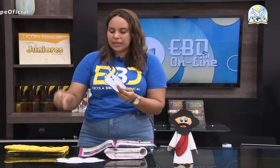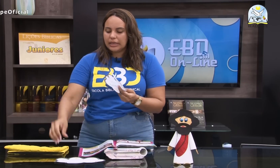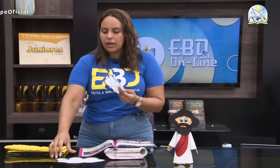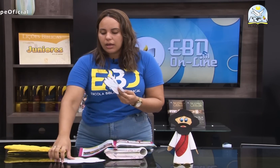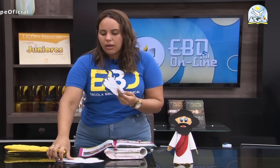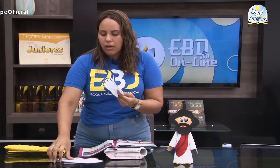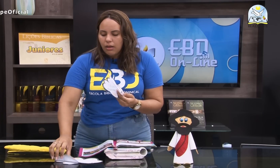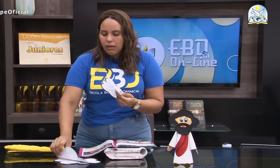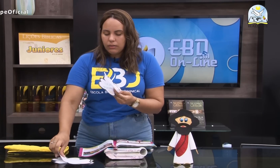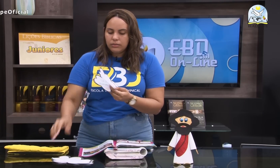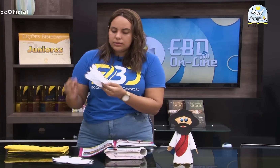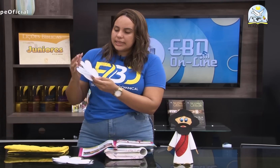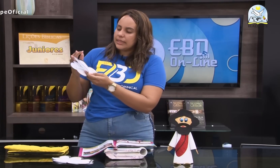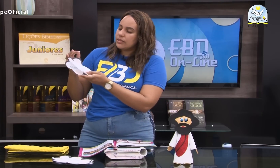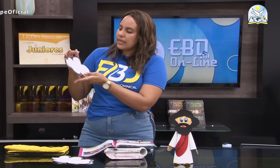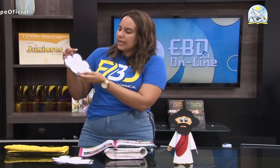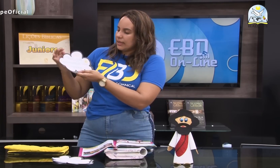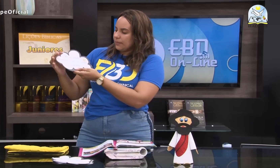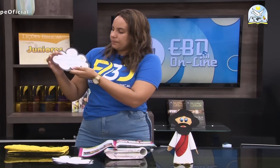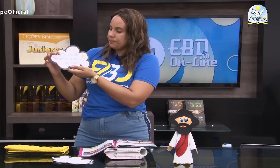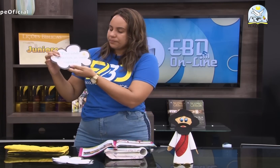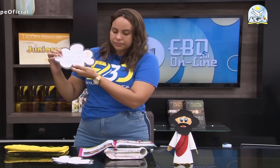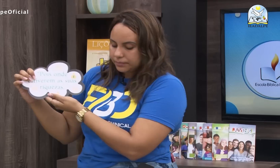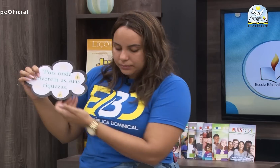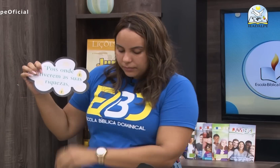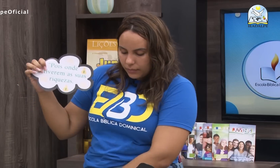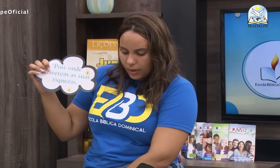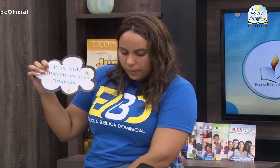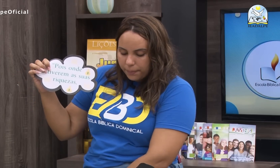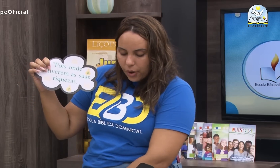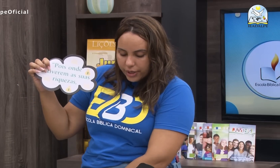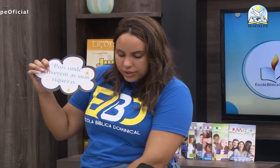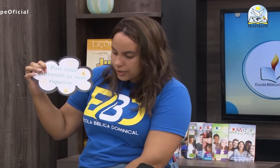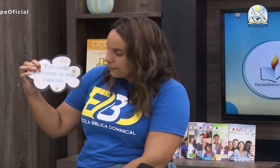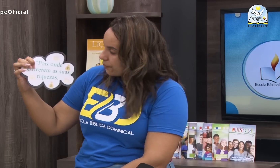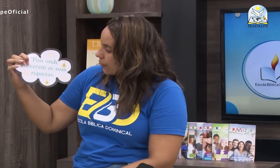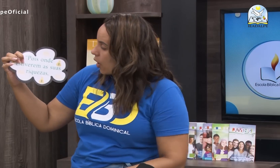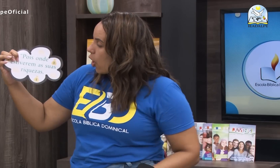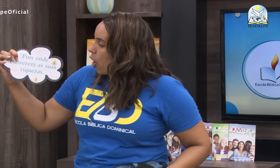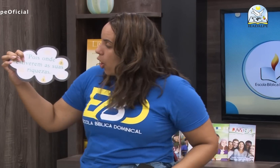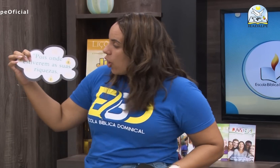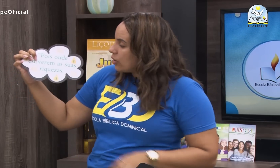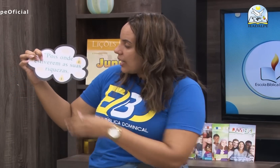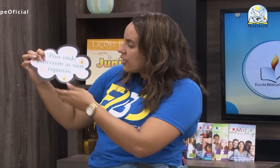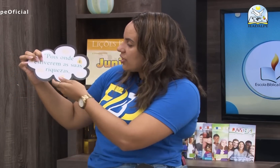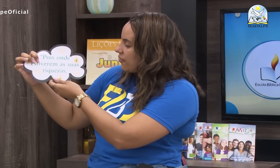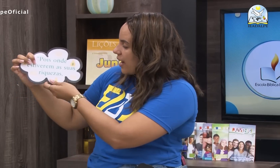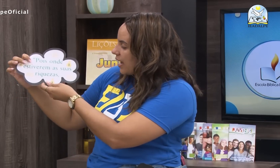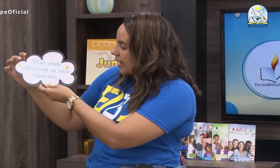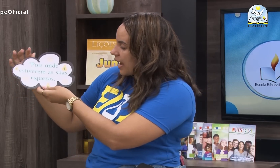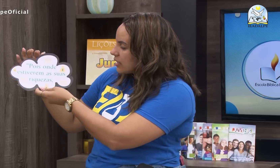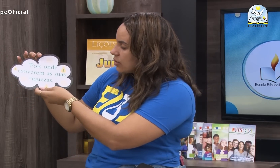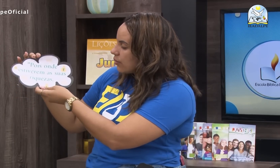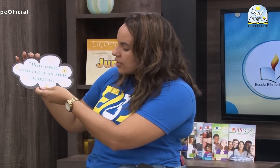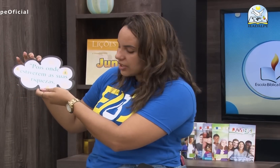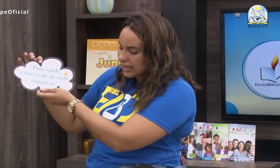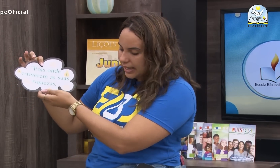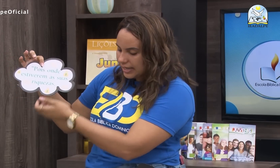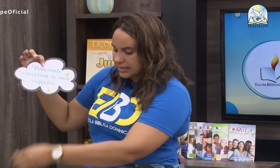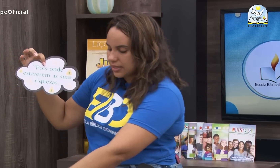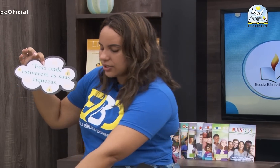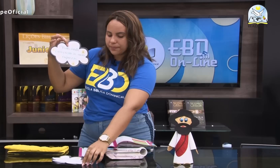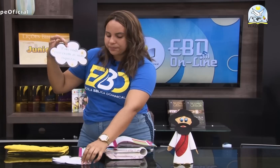memorizando, que diz o seguinte: pois onde estiverem as